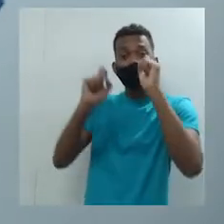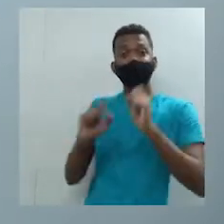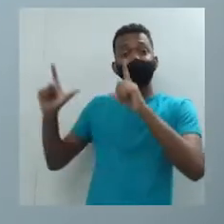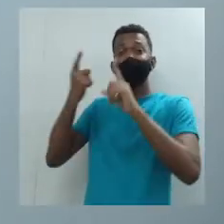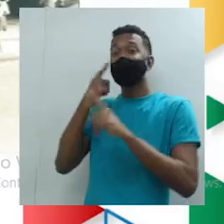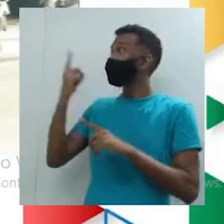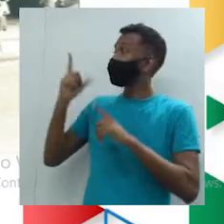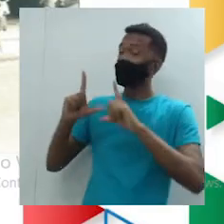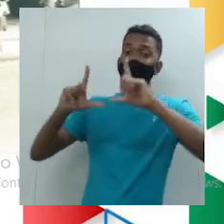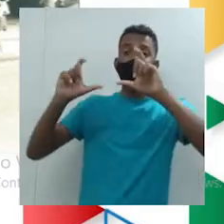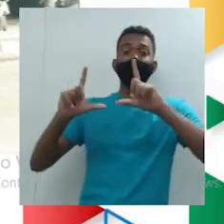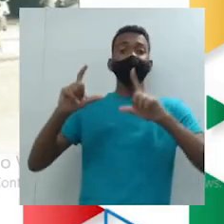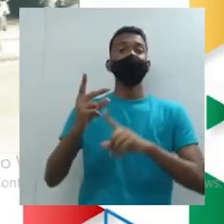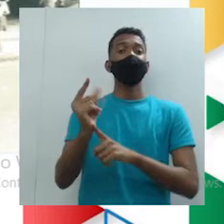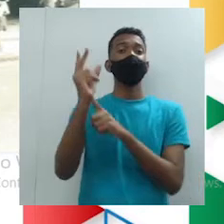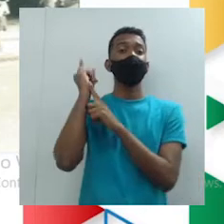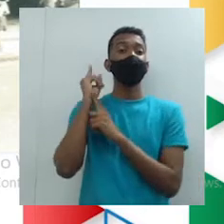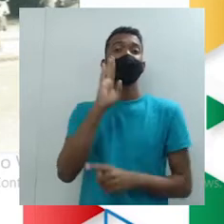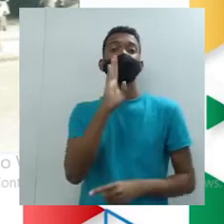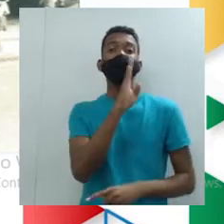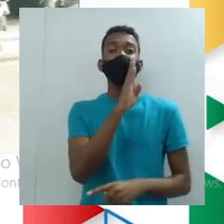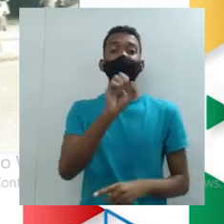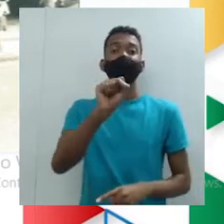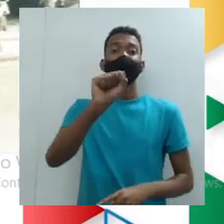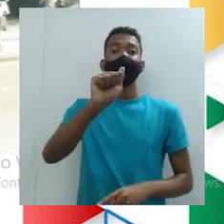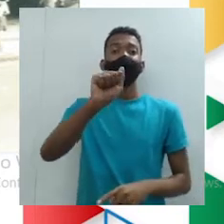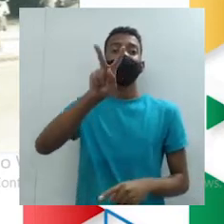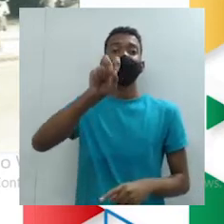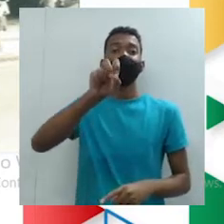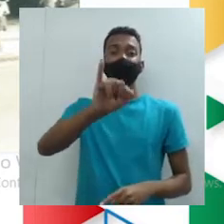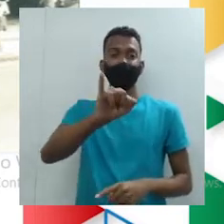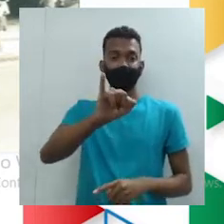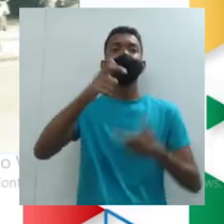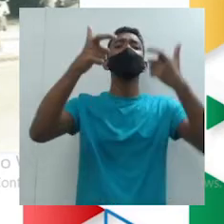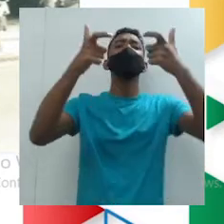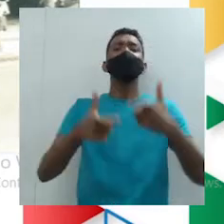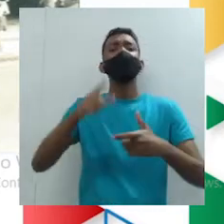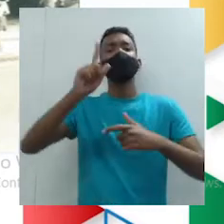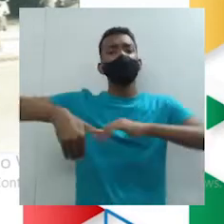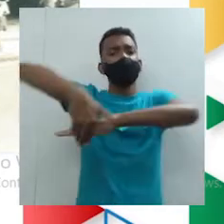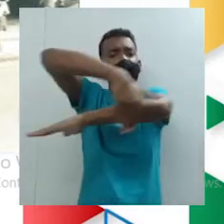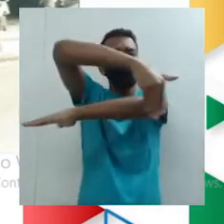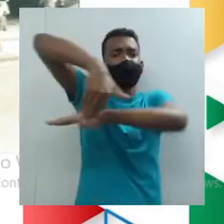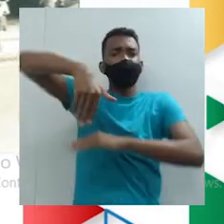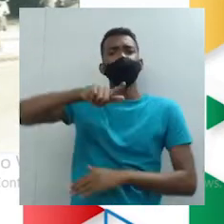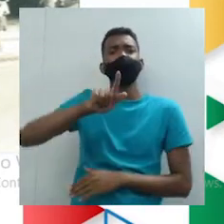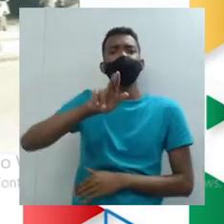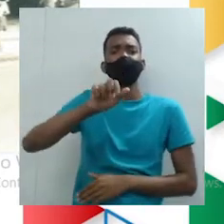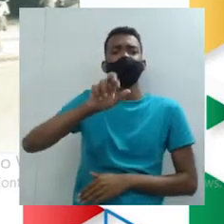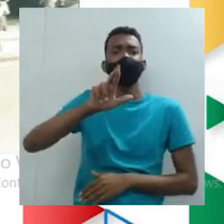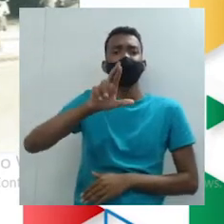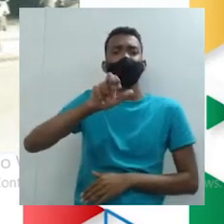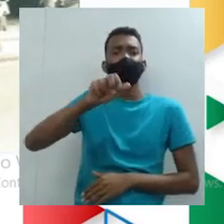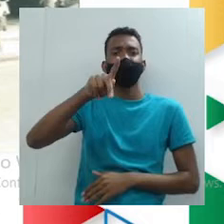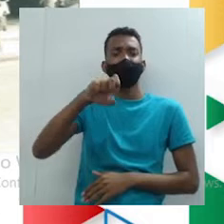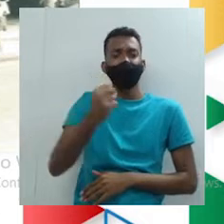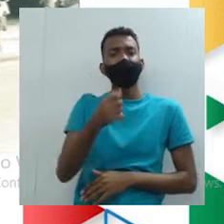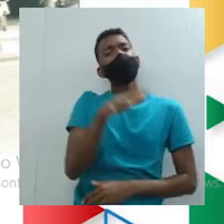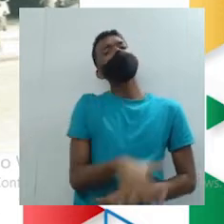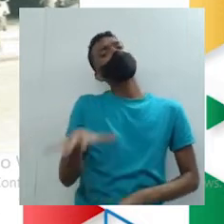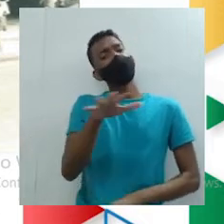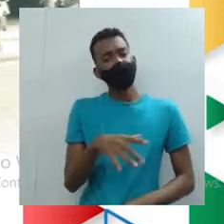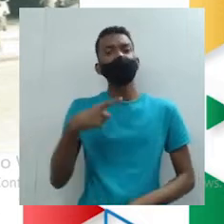uma foto do antigo Bar Savoy, que ficava ali na Avenida Guararapes, professor Robson. E era um dos recantos, um dos